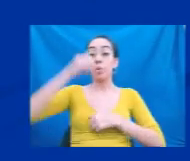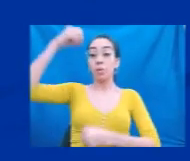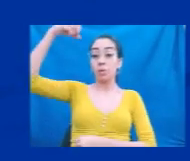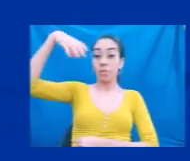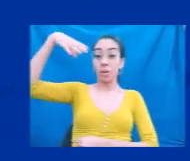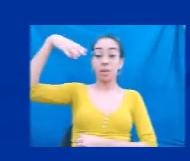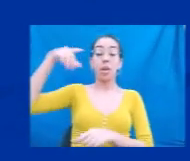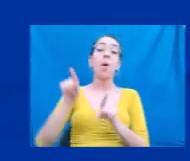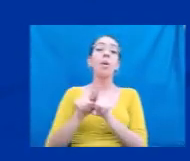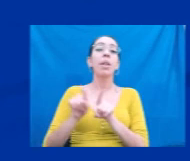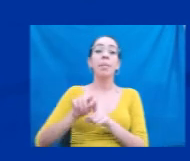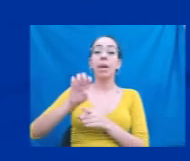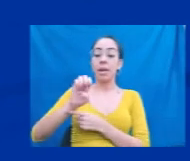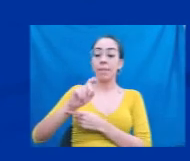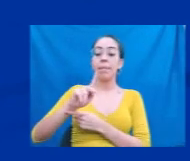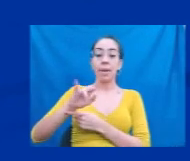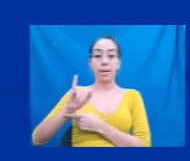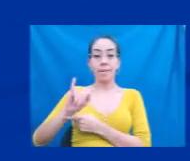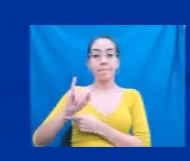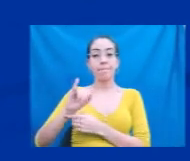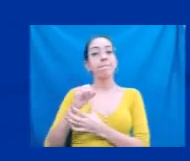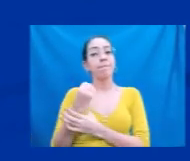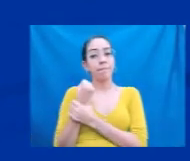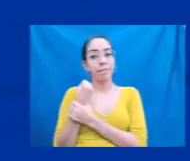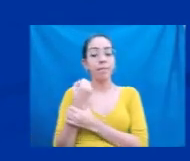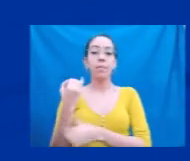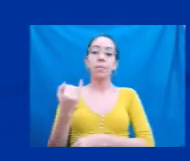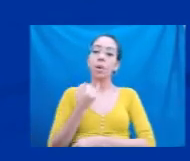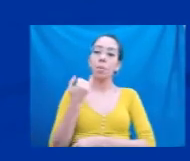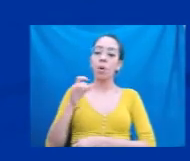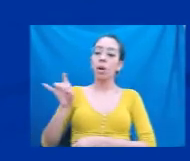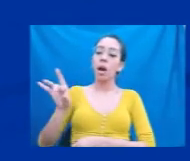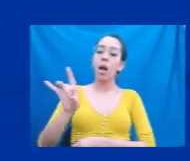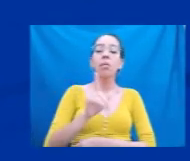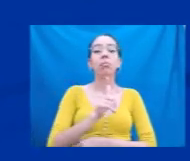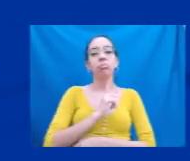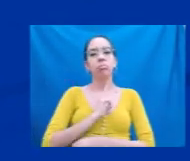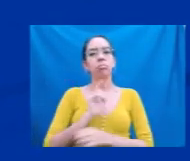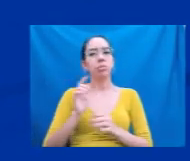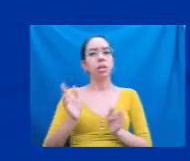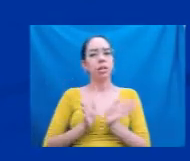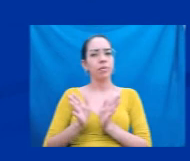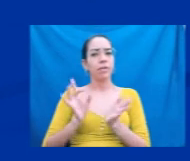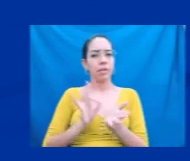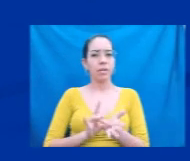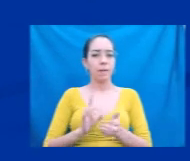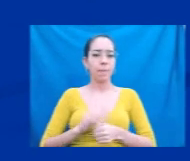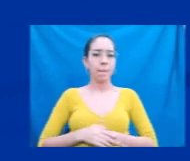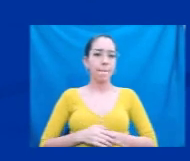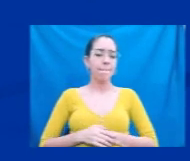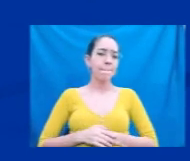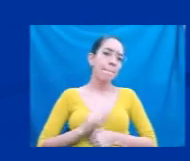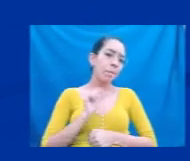proteção individual, se eles estão, né, acessíveis. O controle de qualidade, gente, é muito